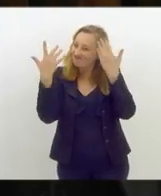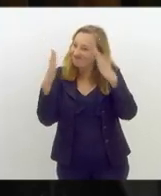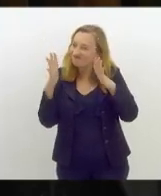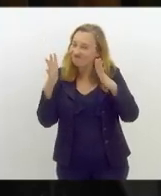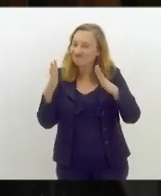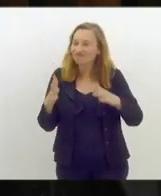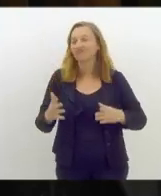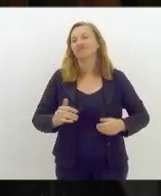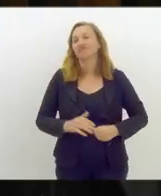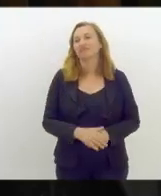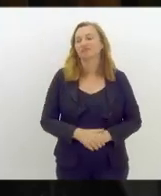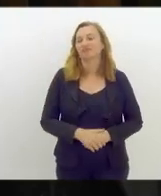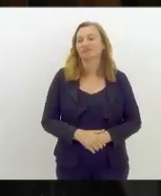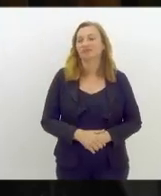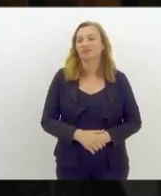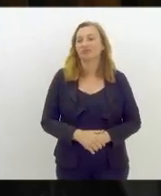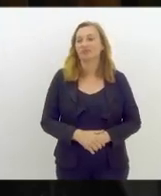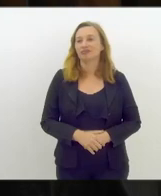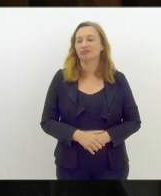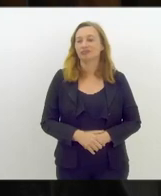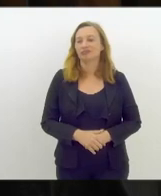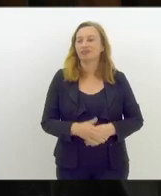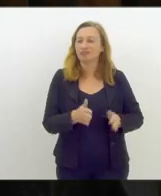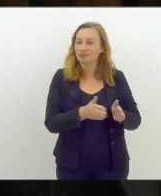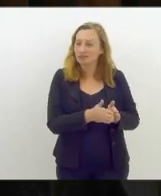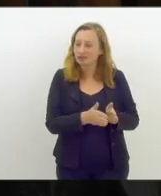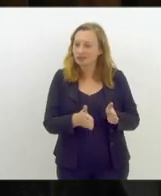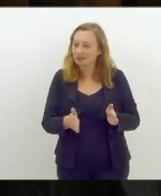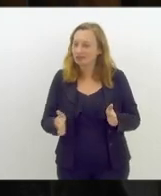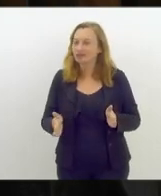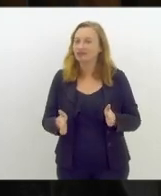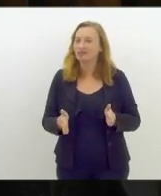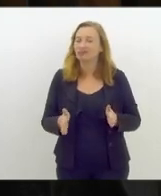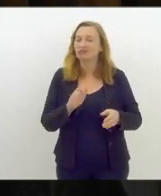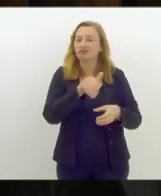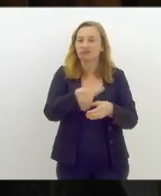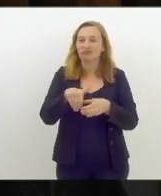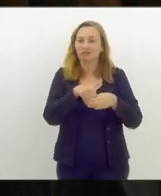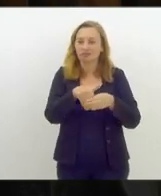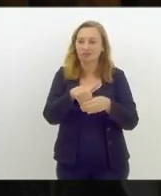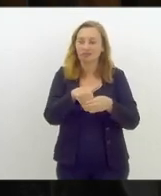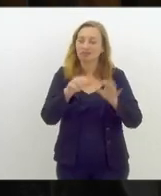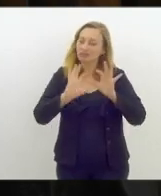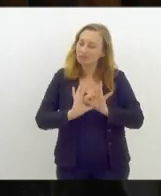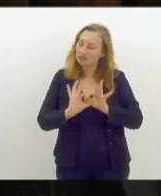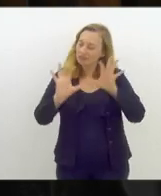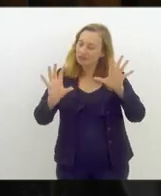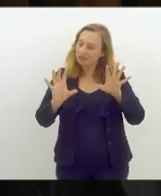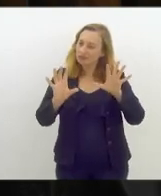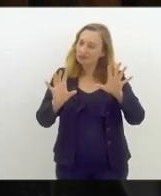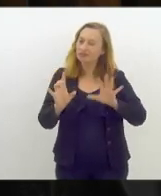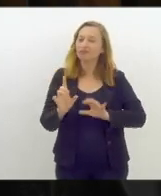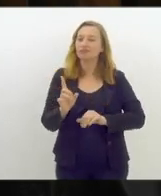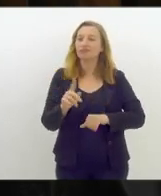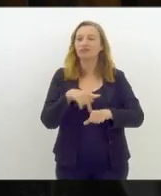por ter participado do processo eleitoral democrático do nosso país,